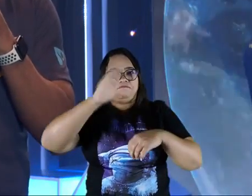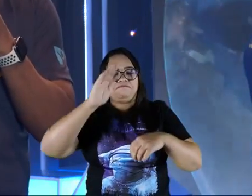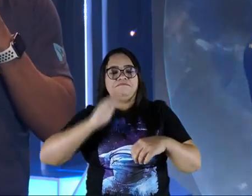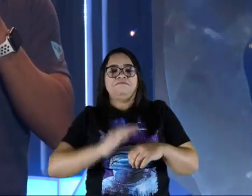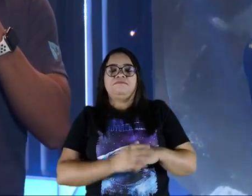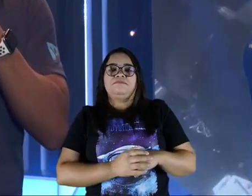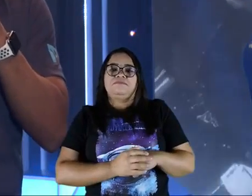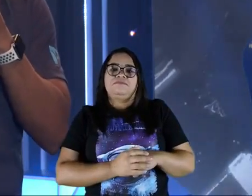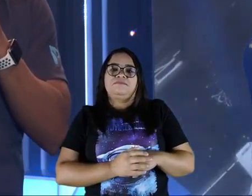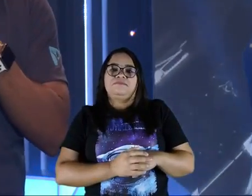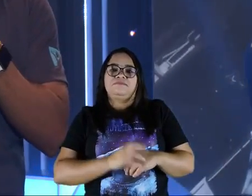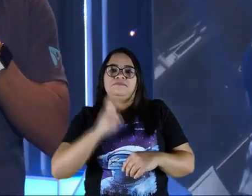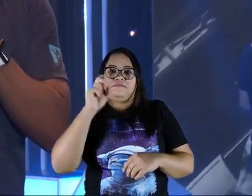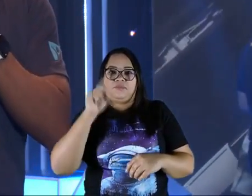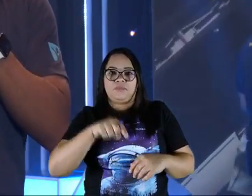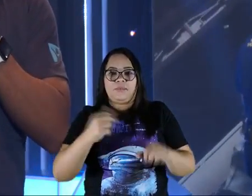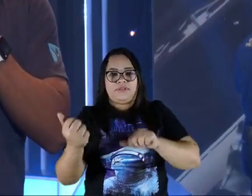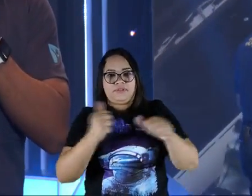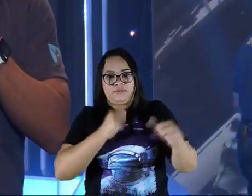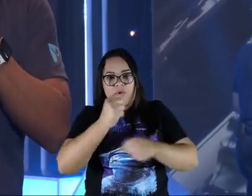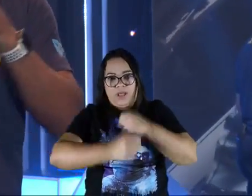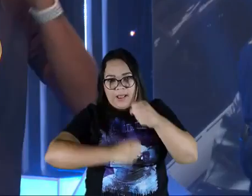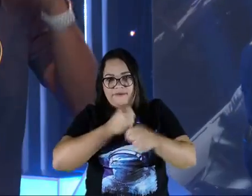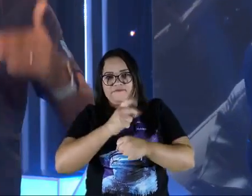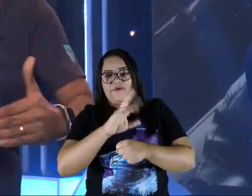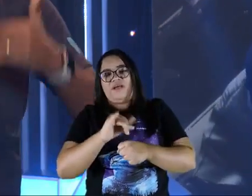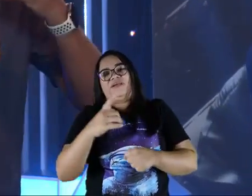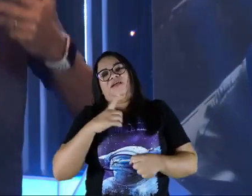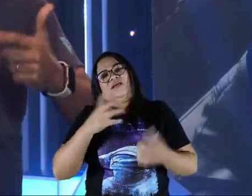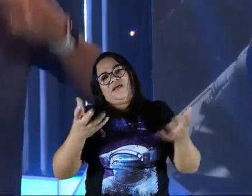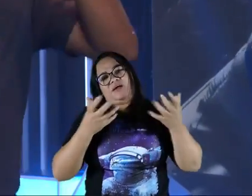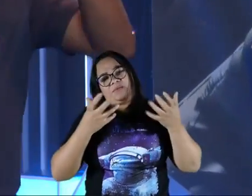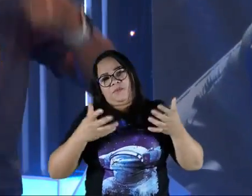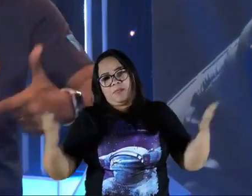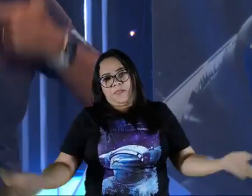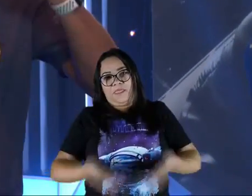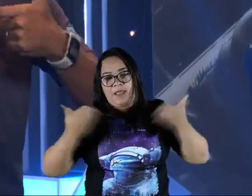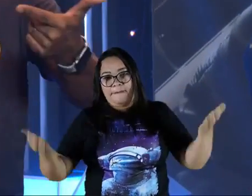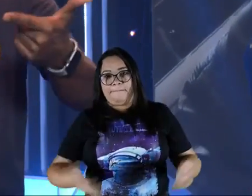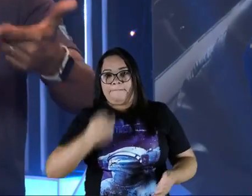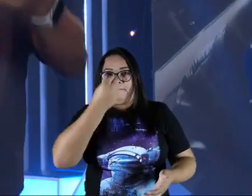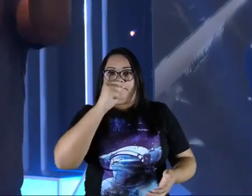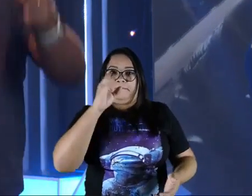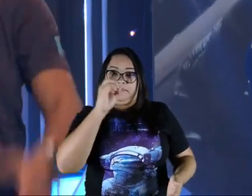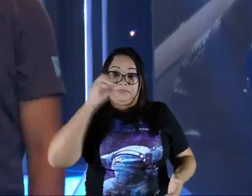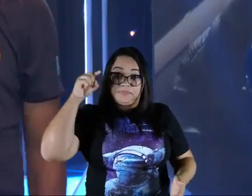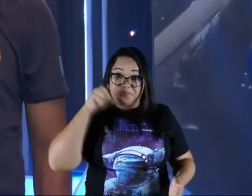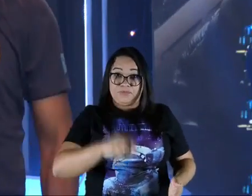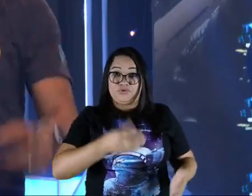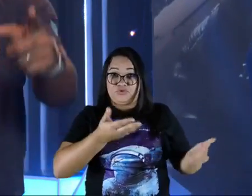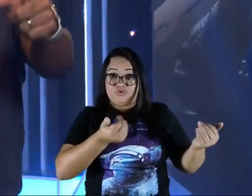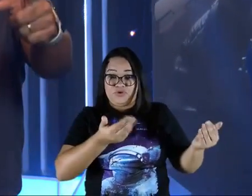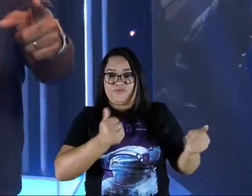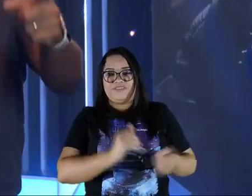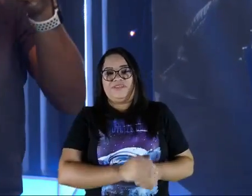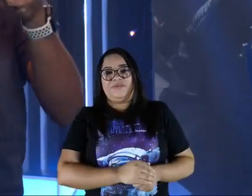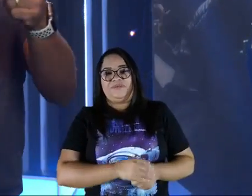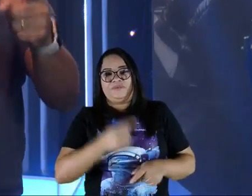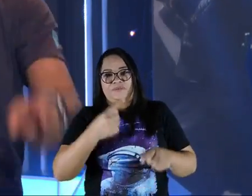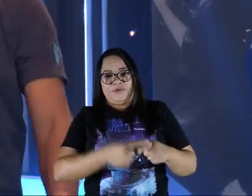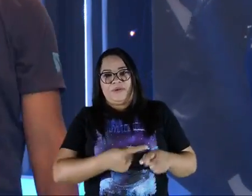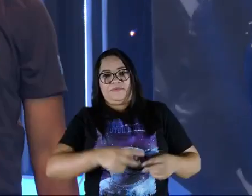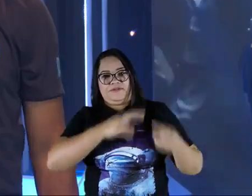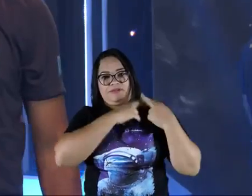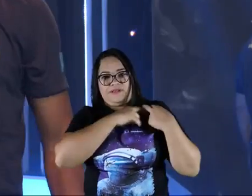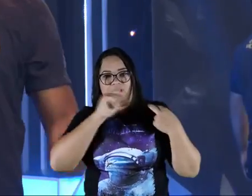E ano que vem, pastor, vamos continuar fazendo história porque queremos levar 80, mobilizar 80 mil jovens para fazer a missão. Porque a missão